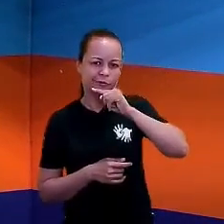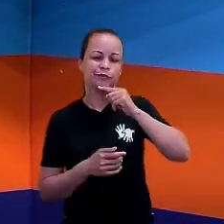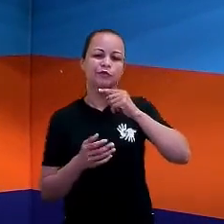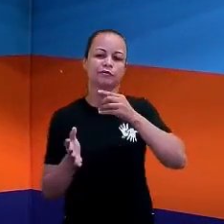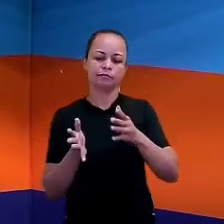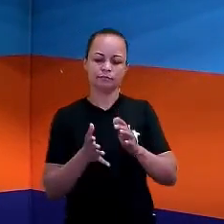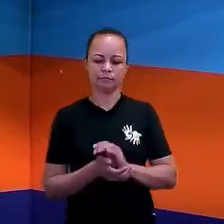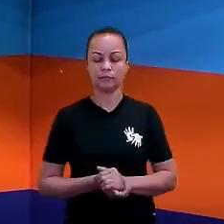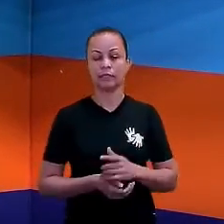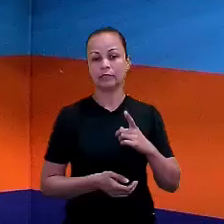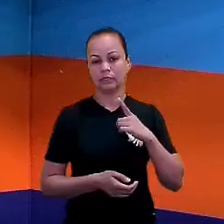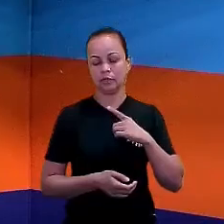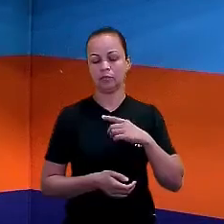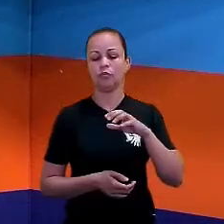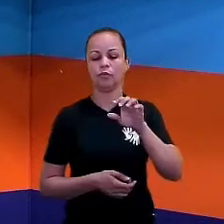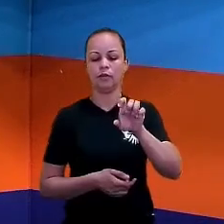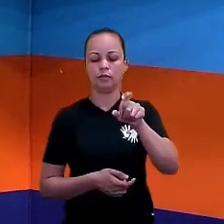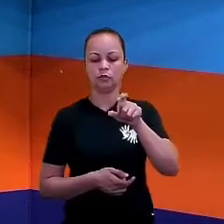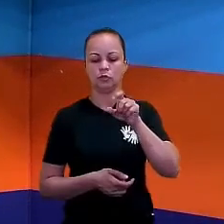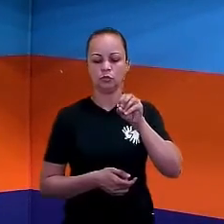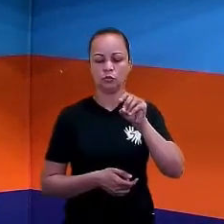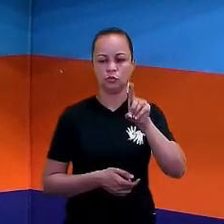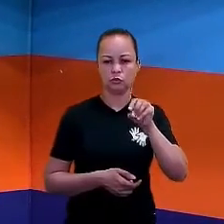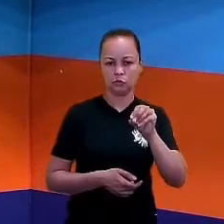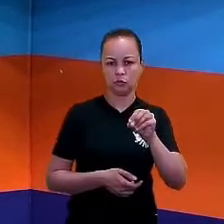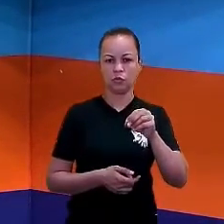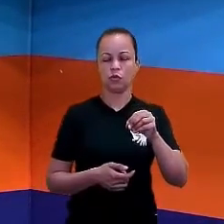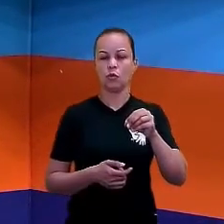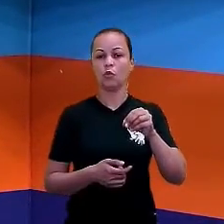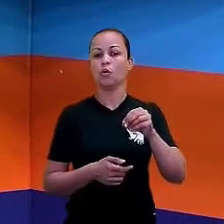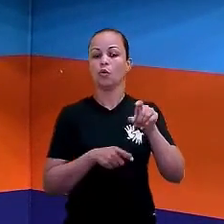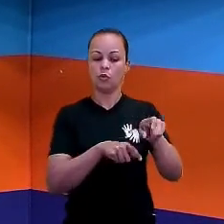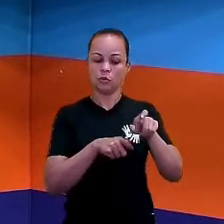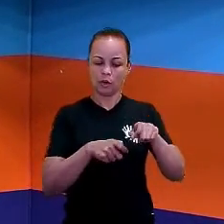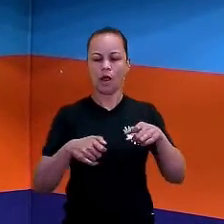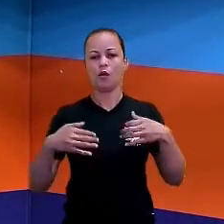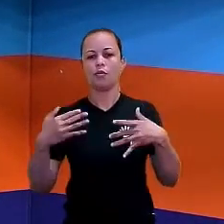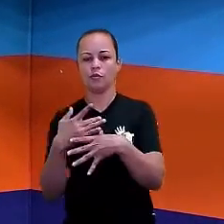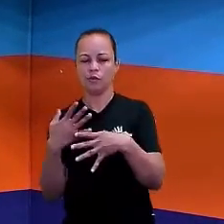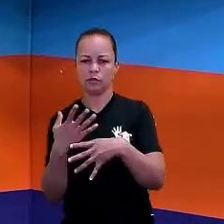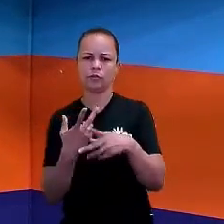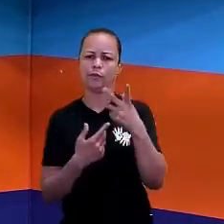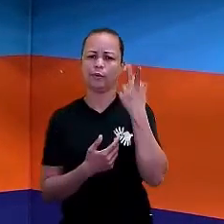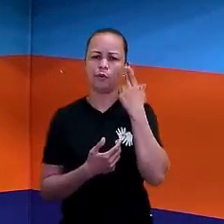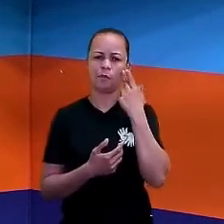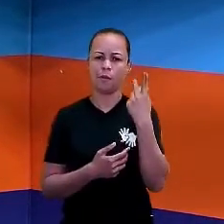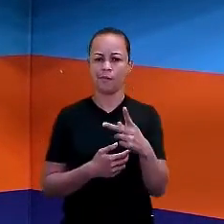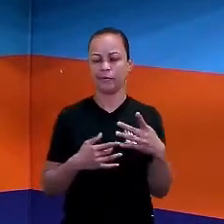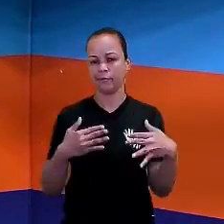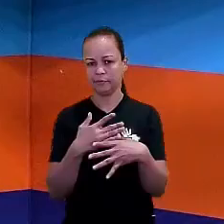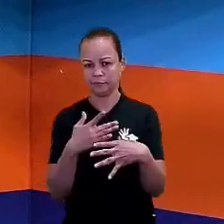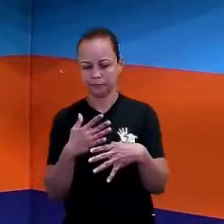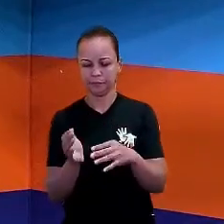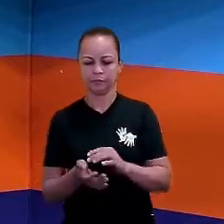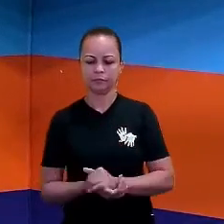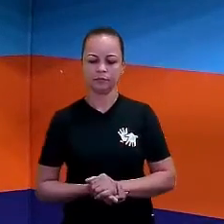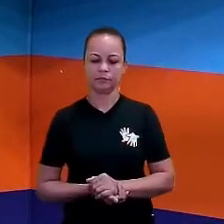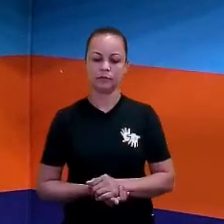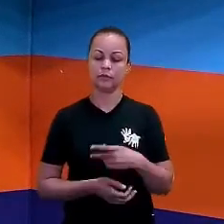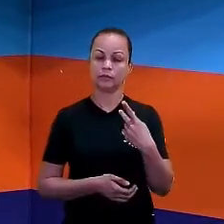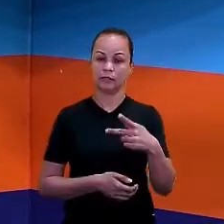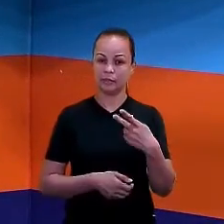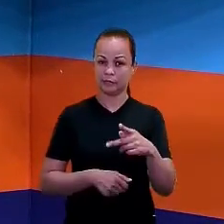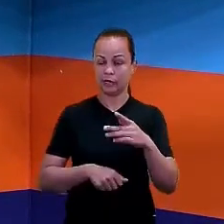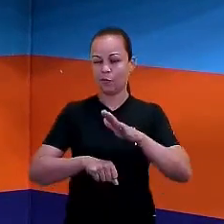temos, né, o êxodo rural e urbano, que é bem comum na nossa cidade. Mas esse é aquele momento, né, que vocês vão